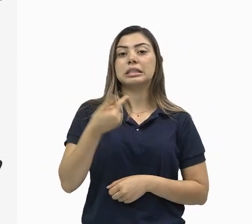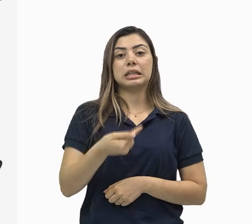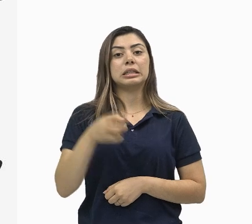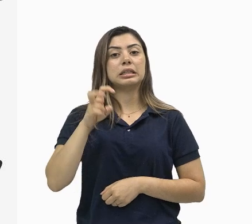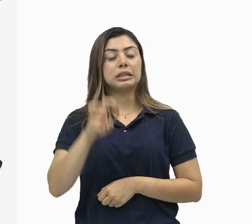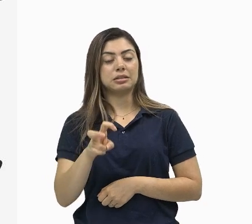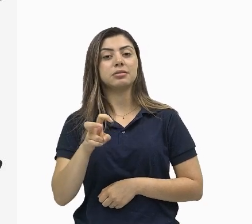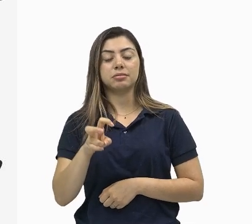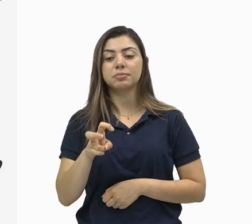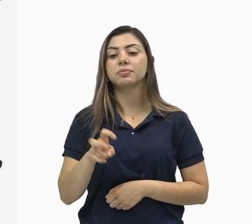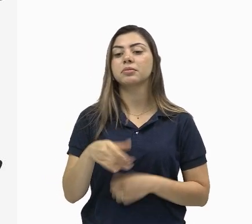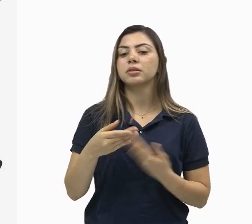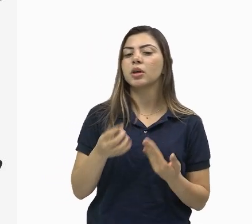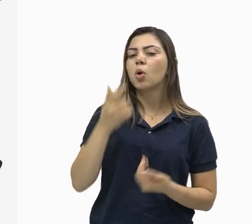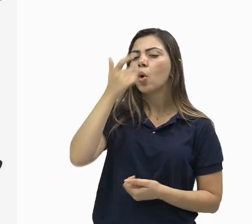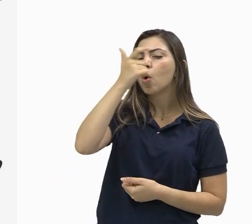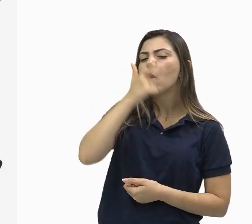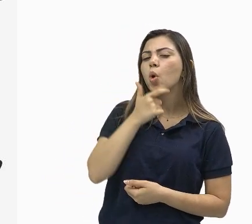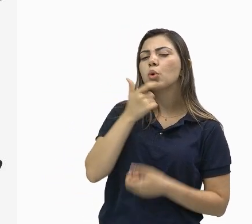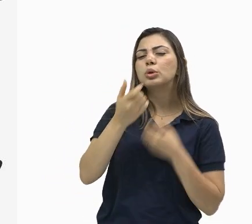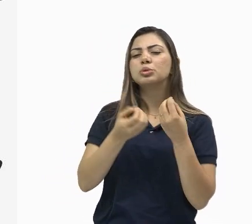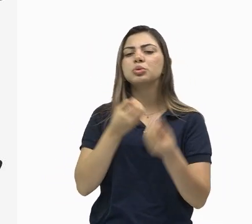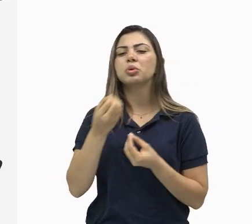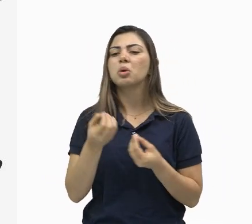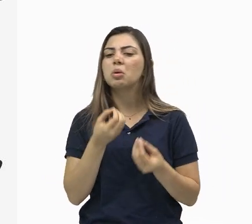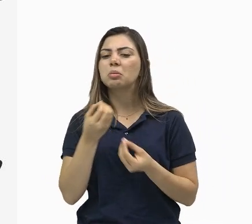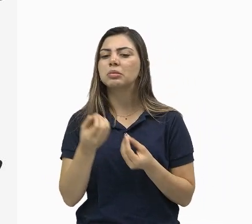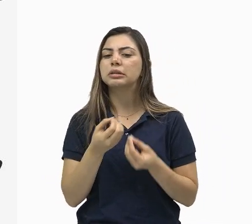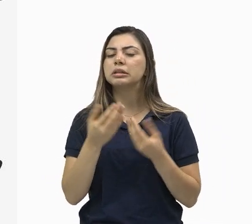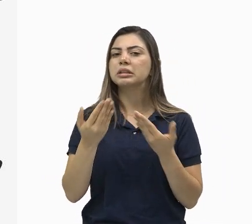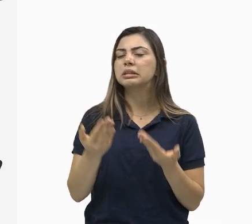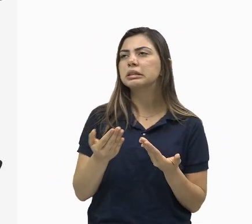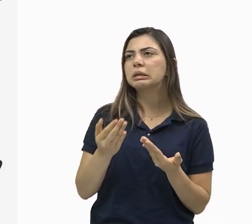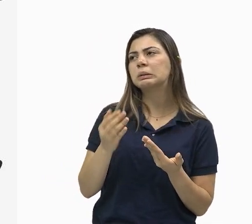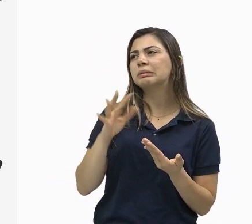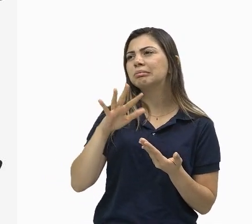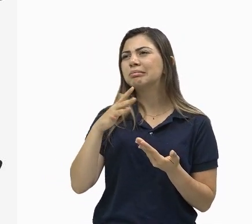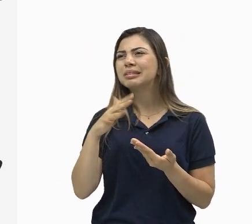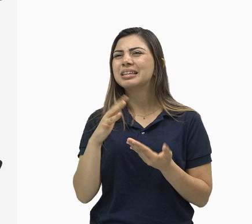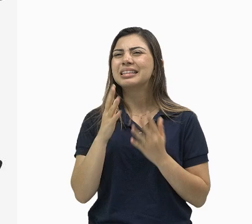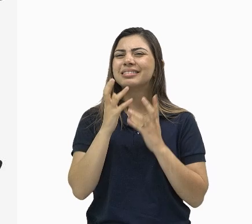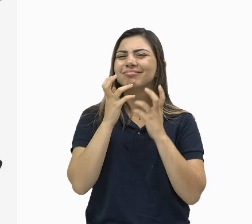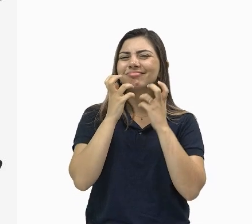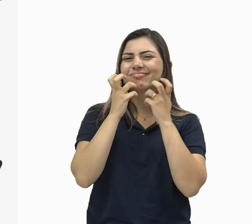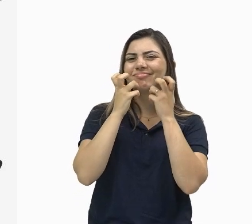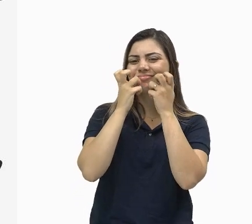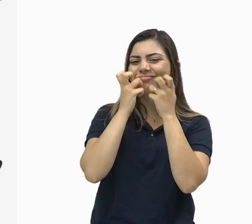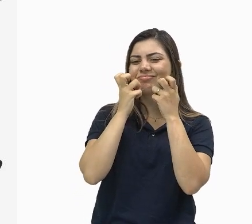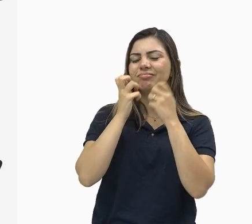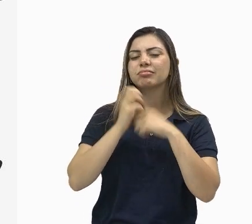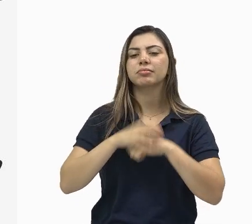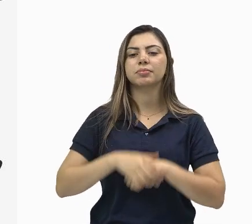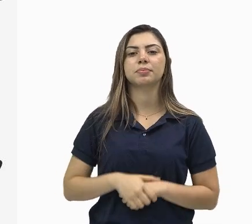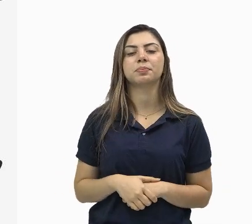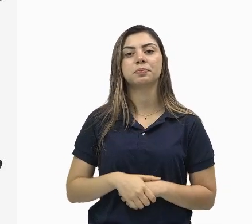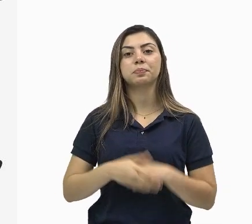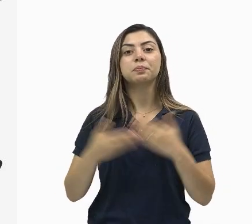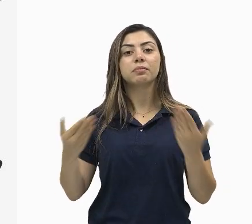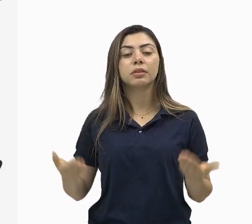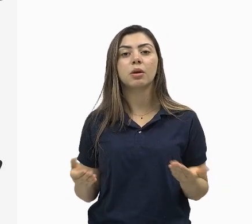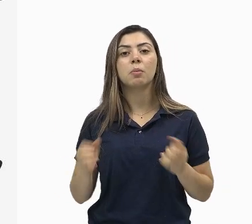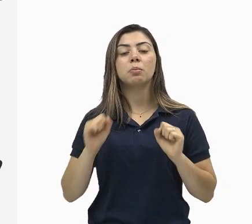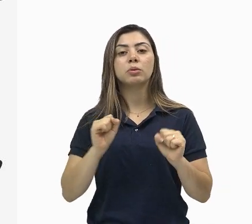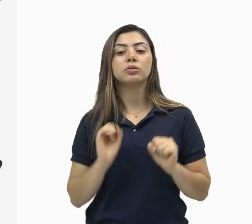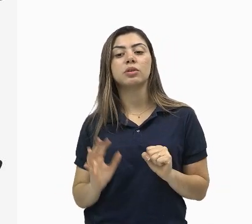anos, seu rosto se mostrasse em disfarçadas e impetuosas contrações. Muito poderia